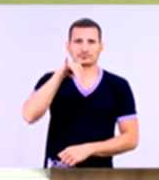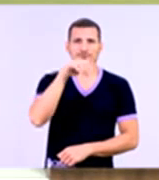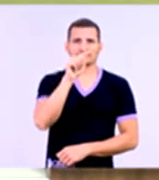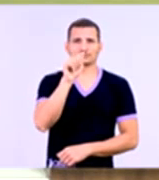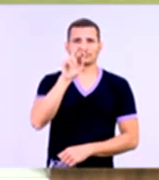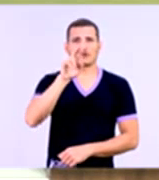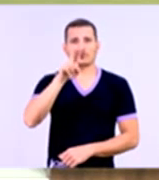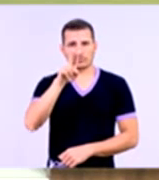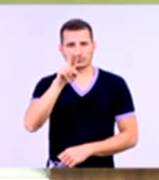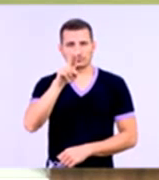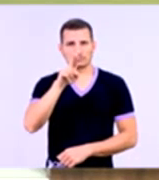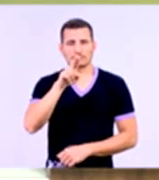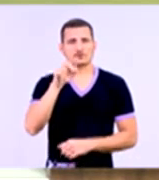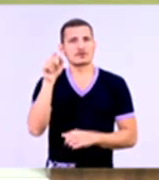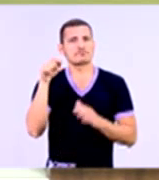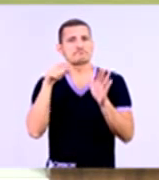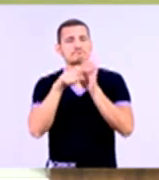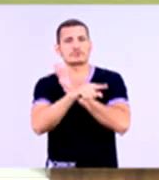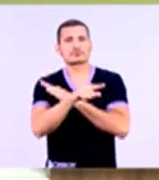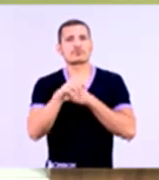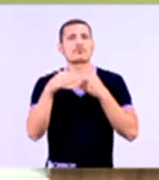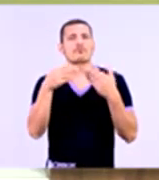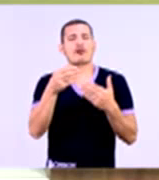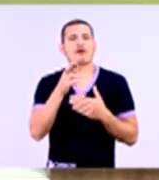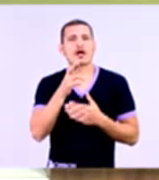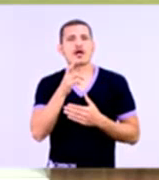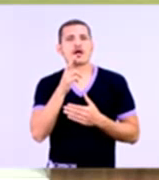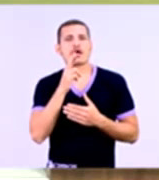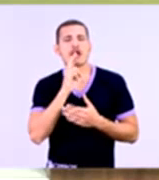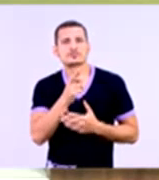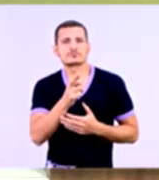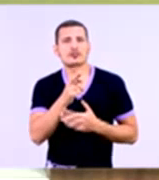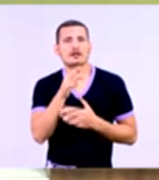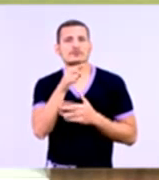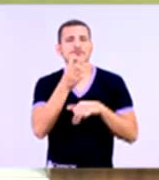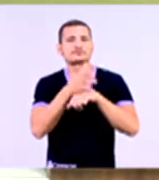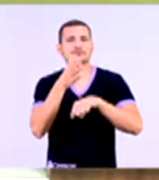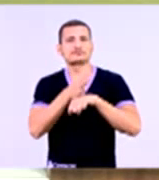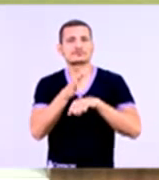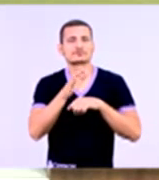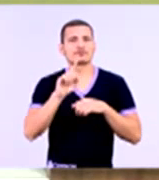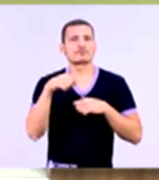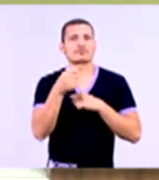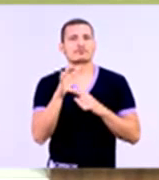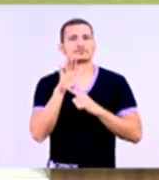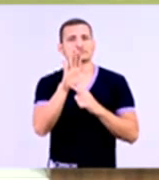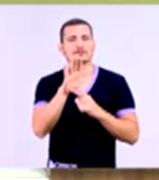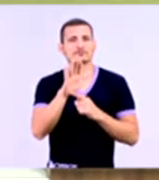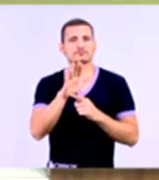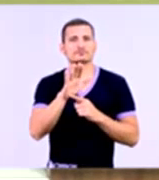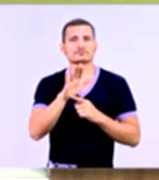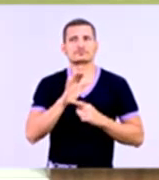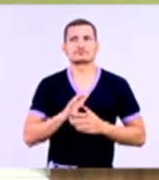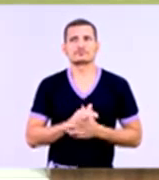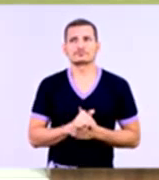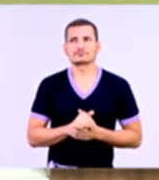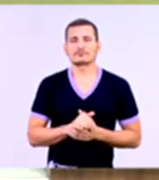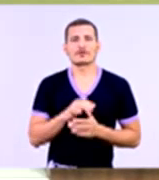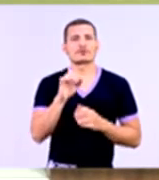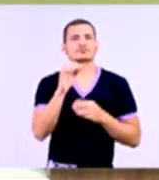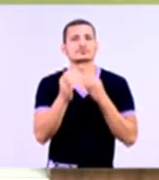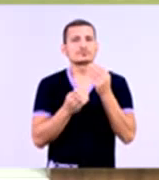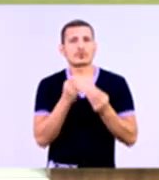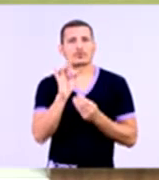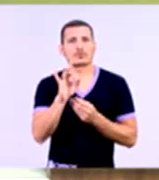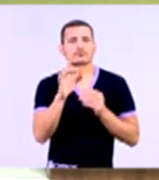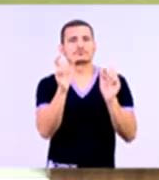desse exercício depois dele executado. Né? Nada mais é do que uma apresentação de como ficaria a estrutura de